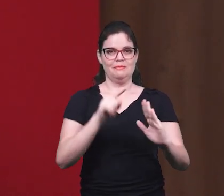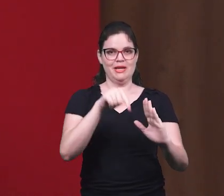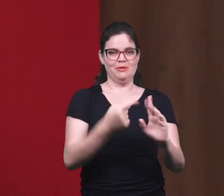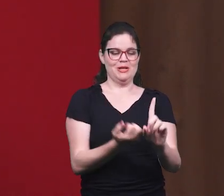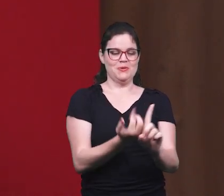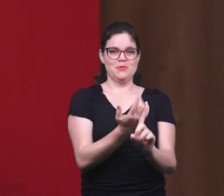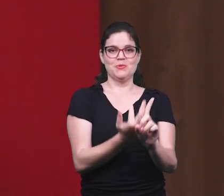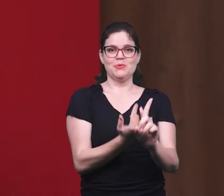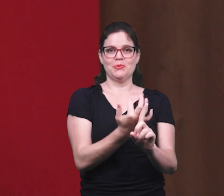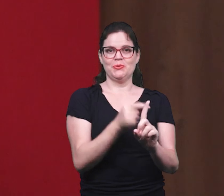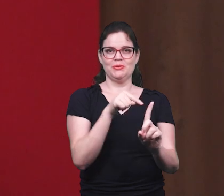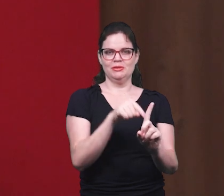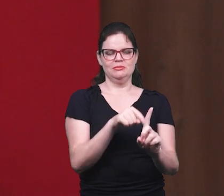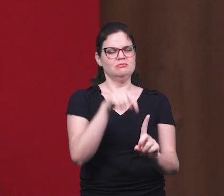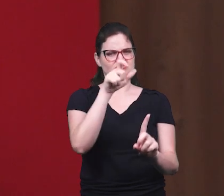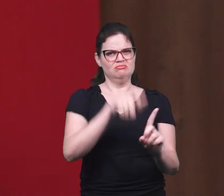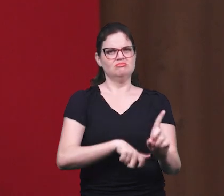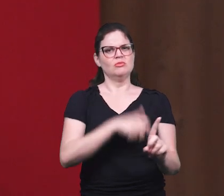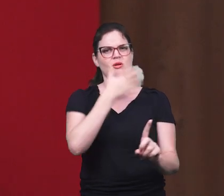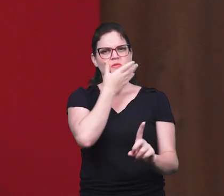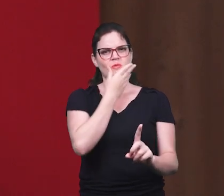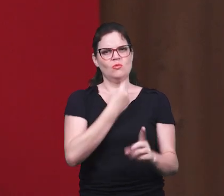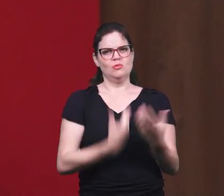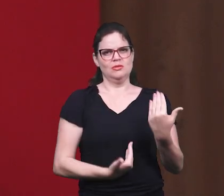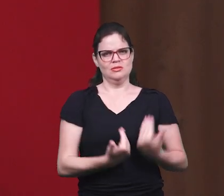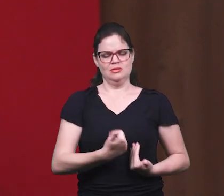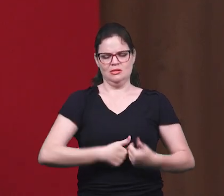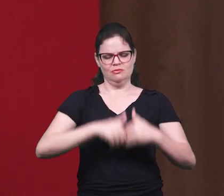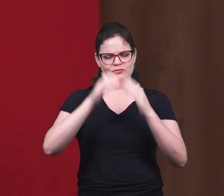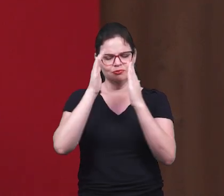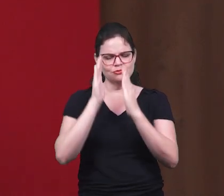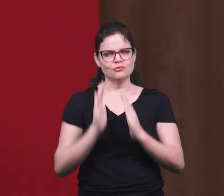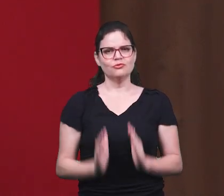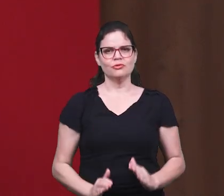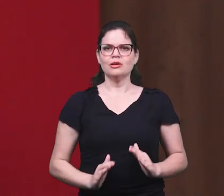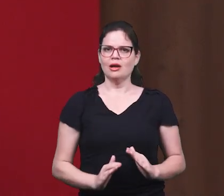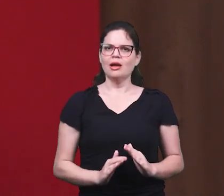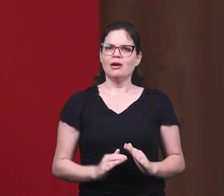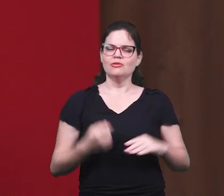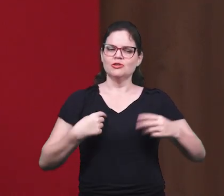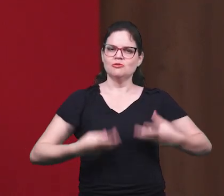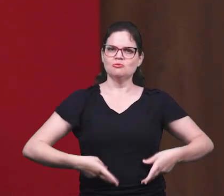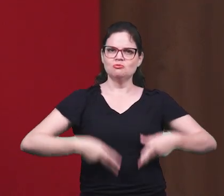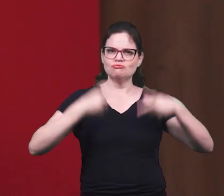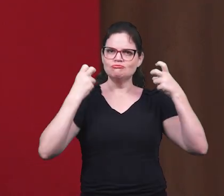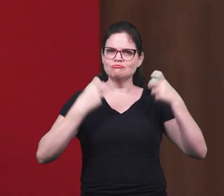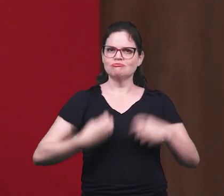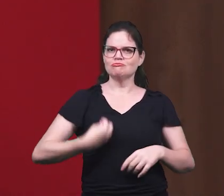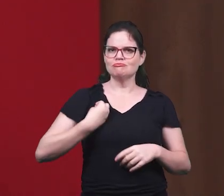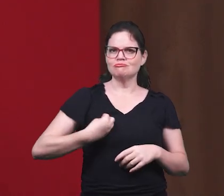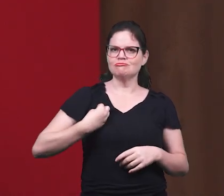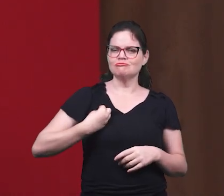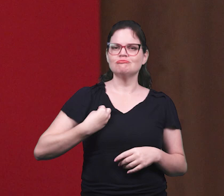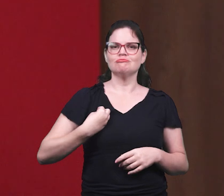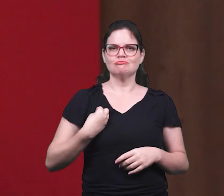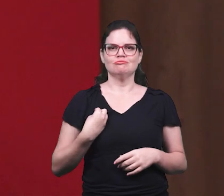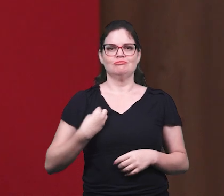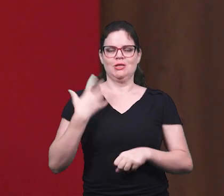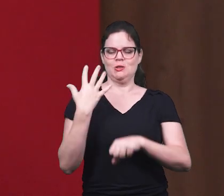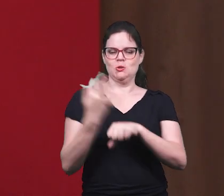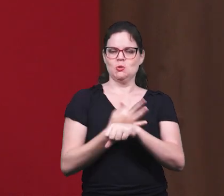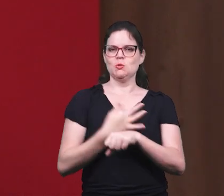sua morte, né? Então um homem fiel, um exemplo de mártires, né? Que está aqui